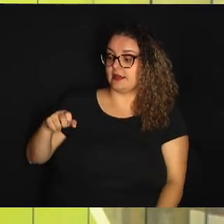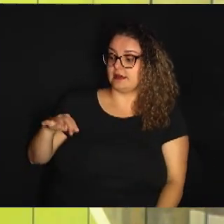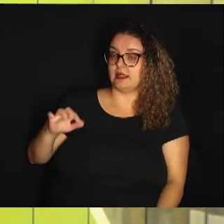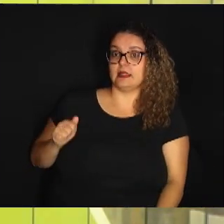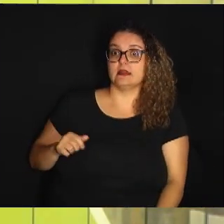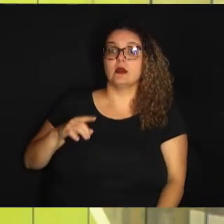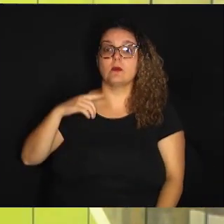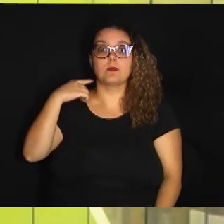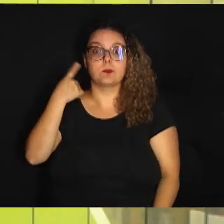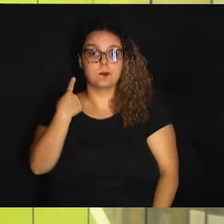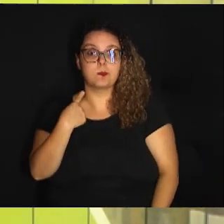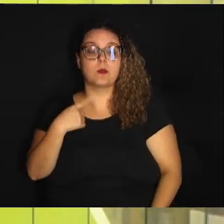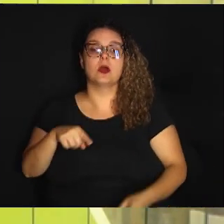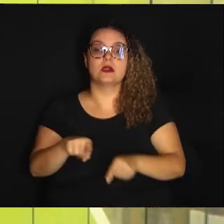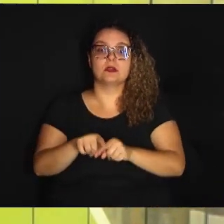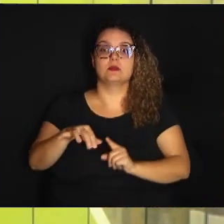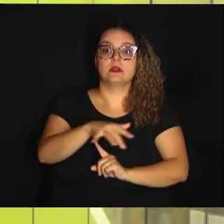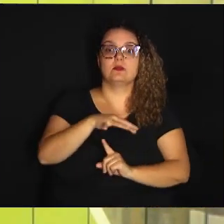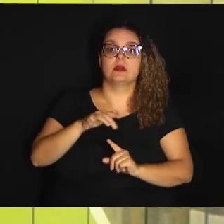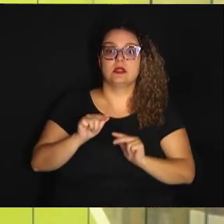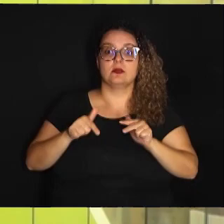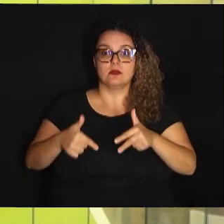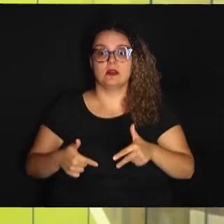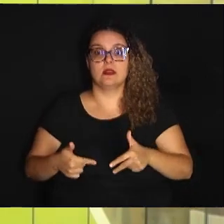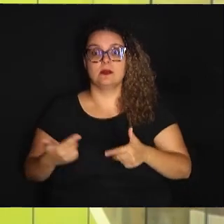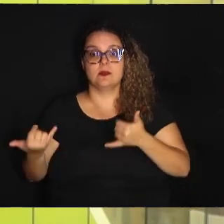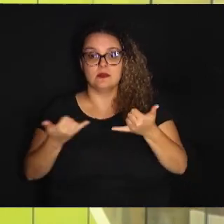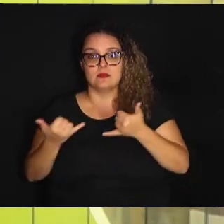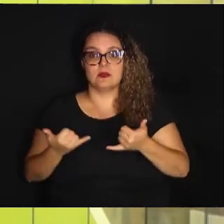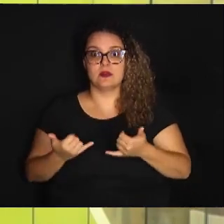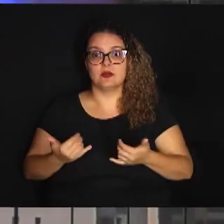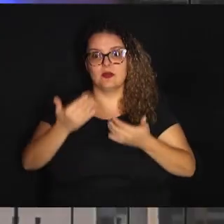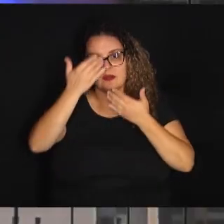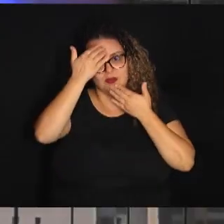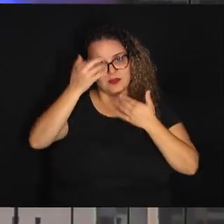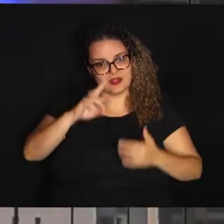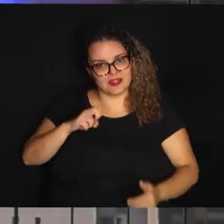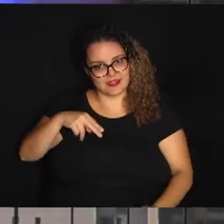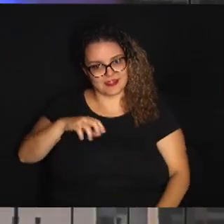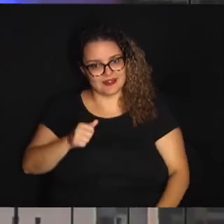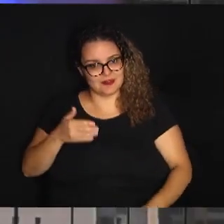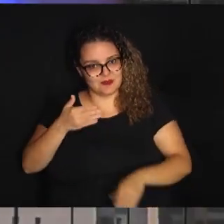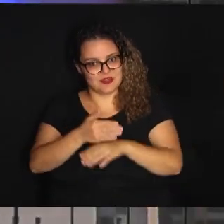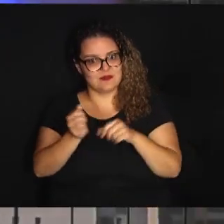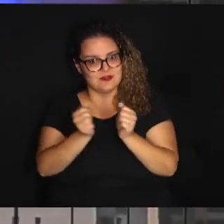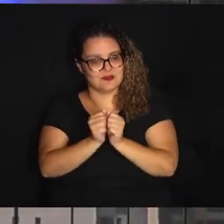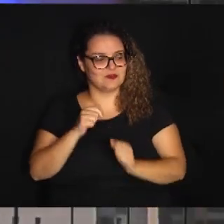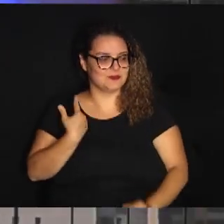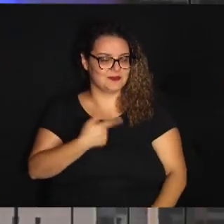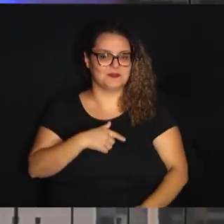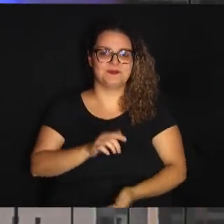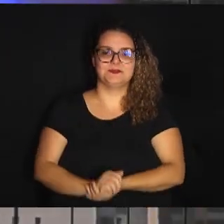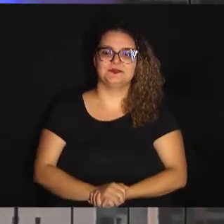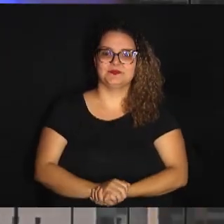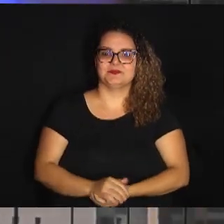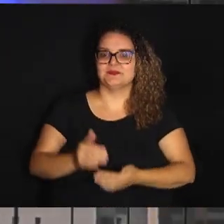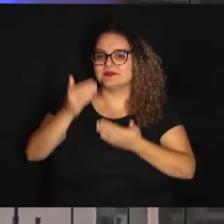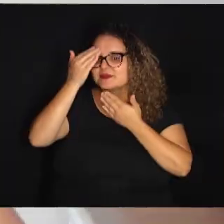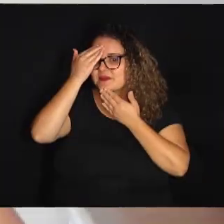é ambientalista e advogada, para contar tudo para a gente como é que foi. Muito obrigada, Renata, pela sua participação aqui com a